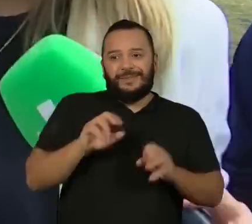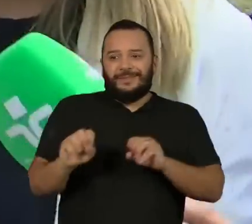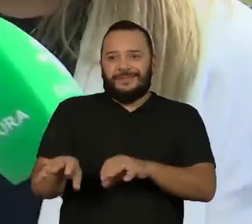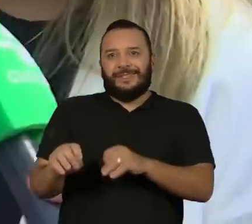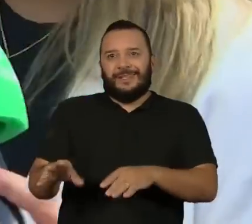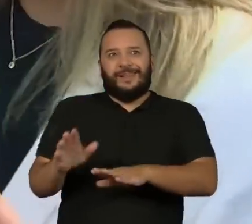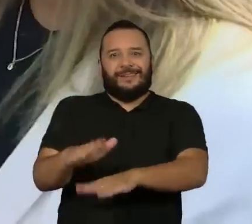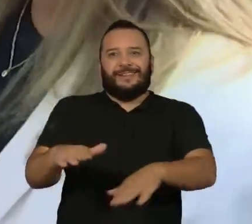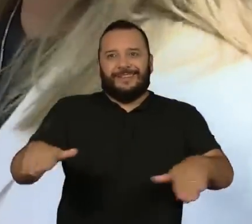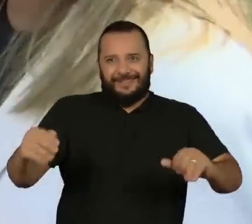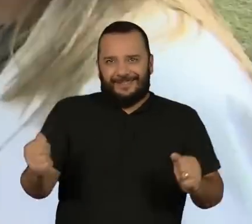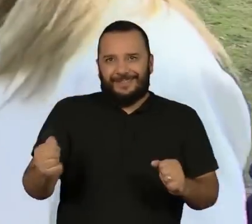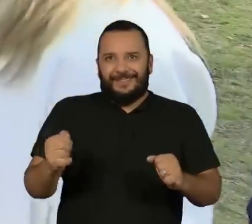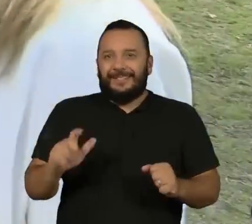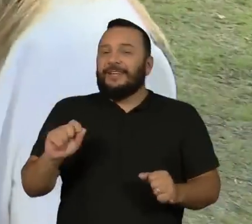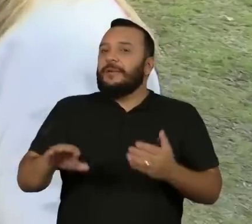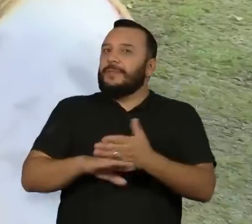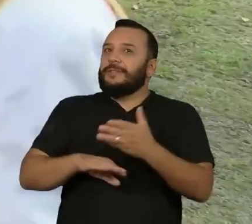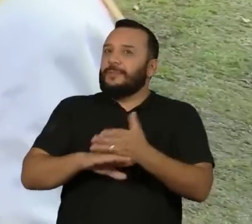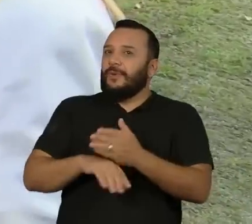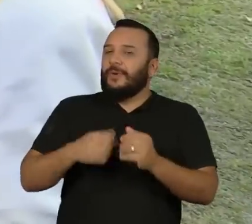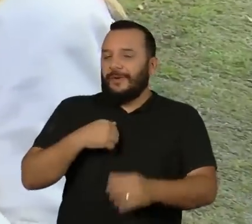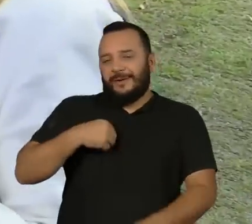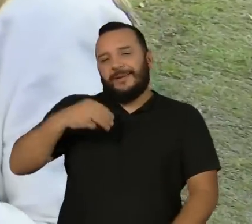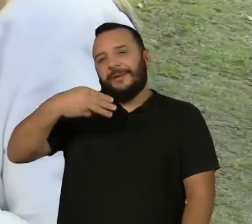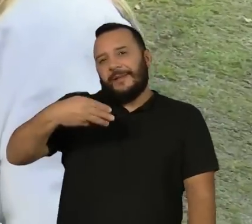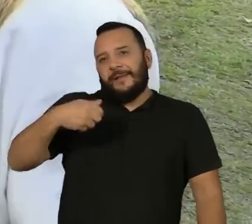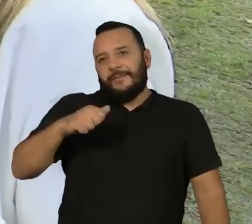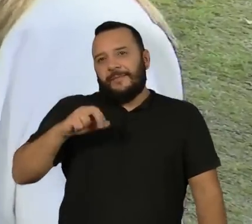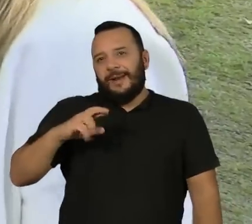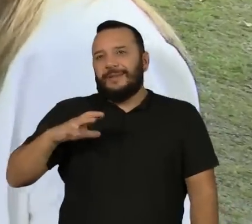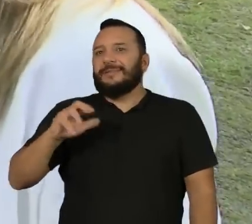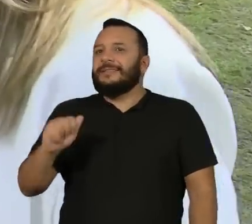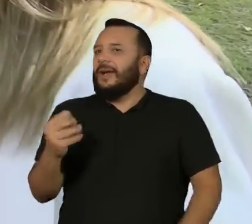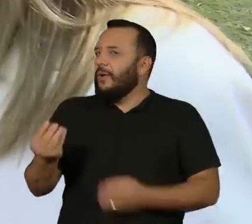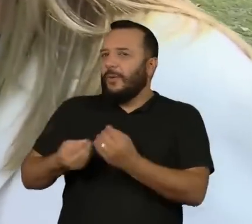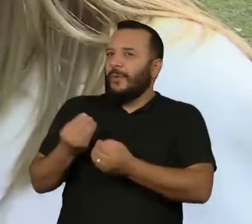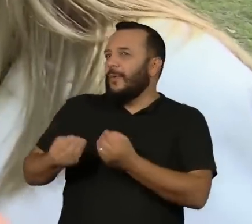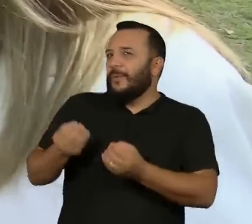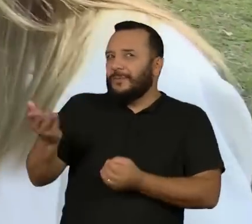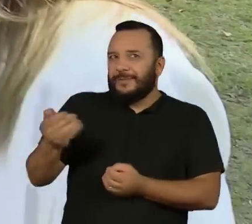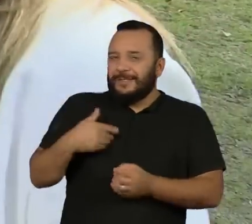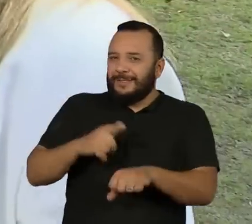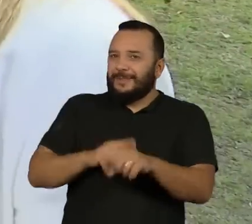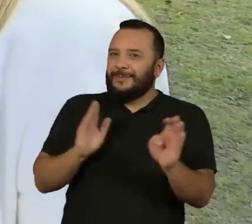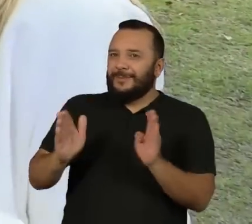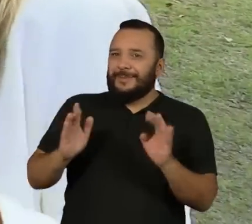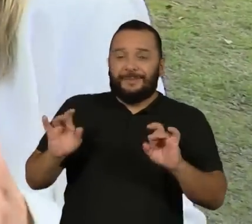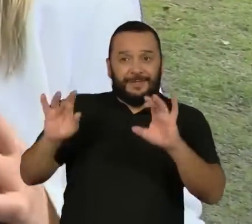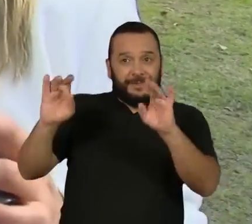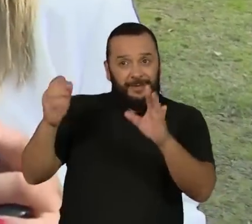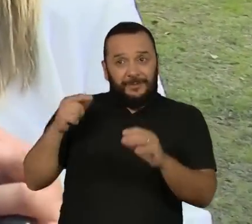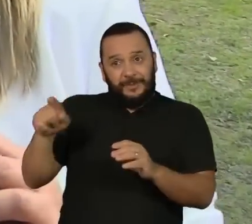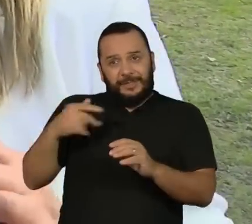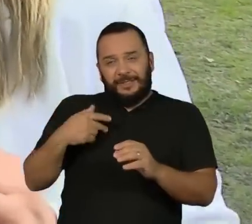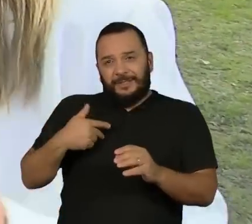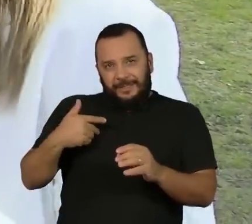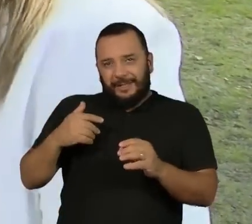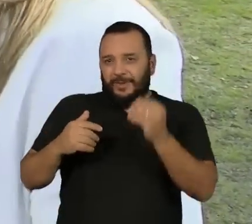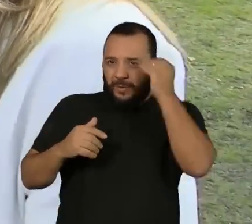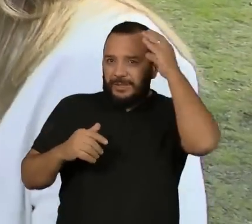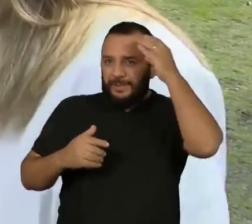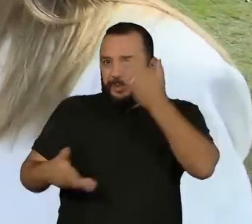aos mais jovens. Quem participou dessa atividade foi a dona Márcia, que está aqui ao meu lado. Como é que foi para a senhora esse momento especial de poder compartilhar